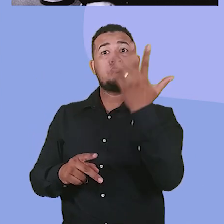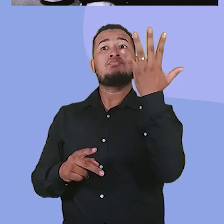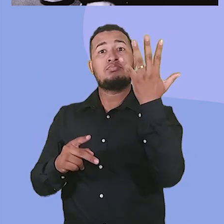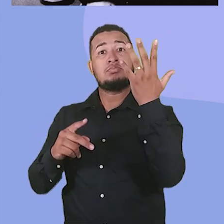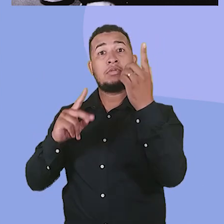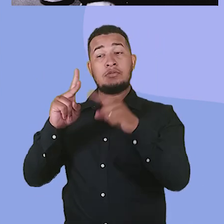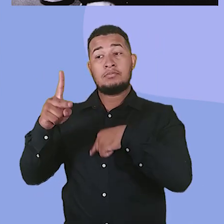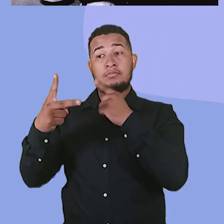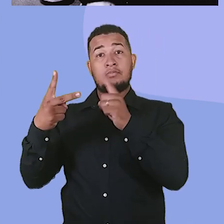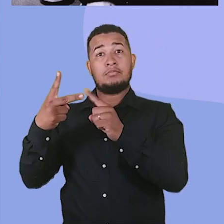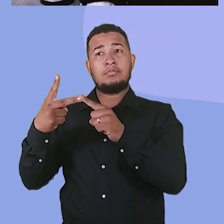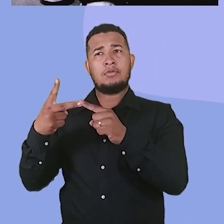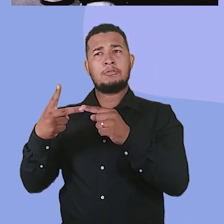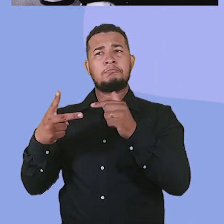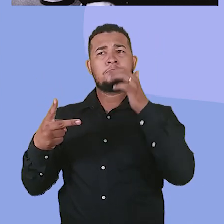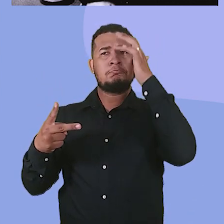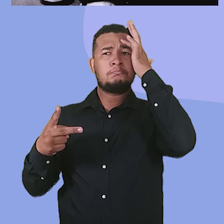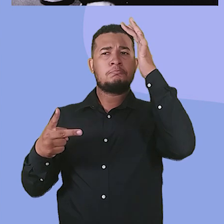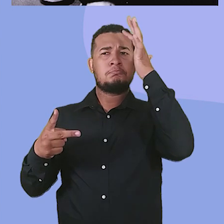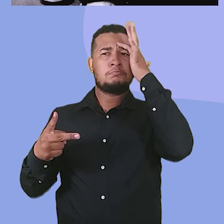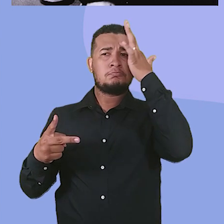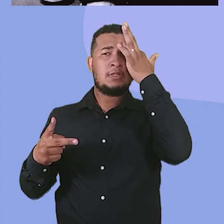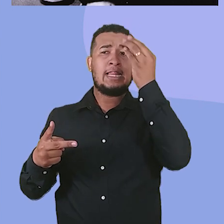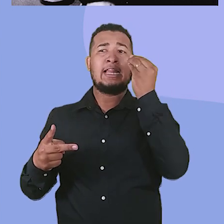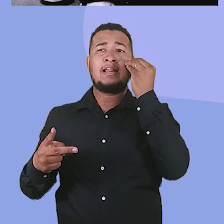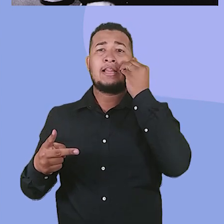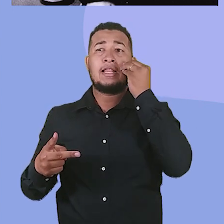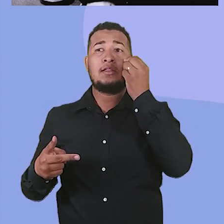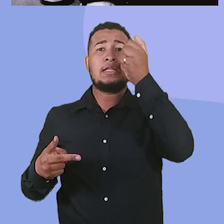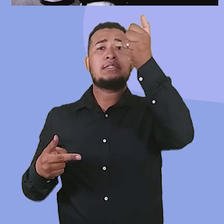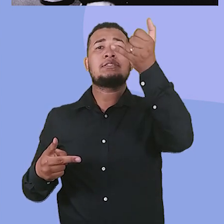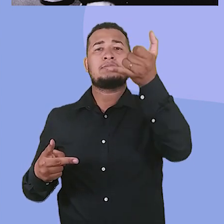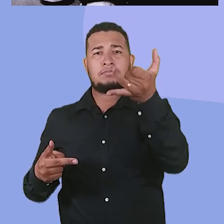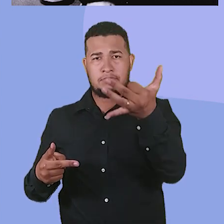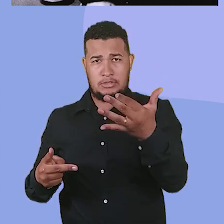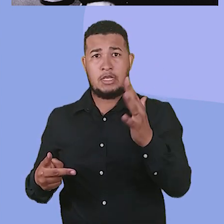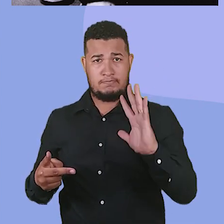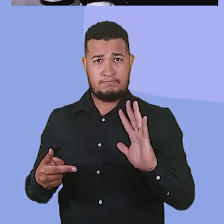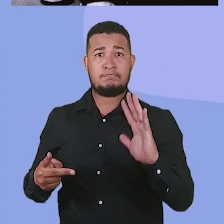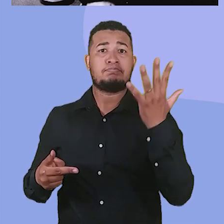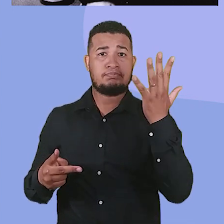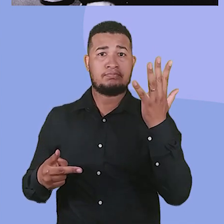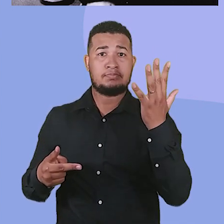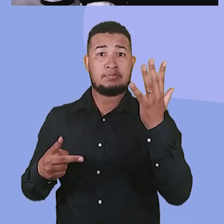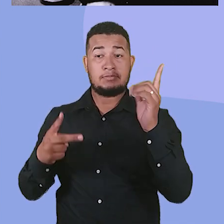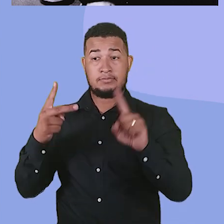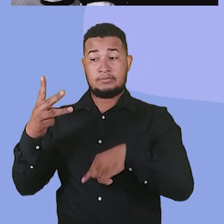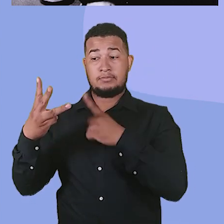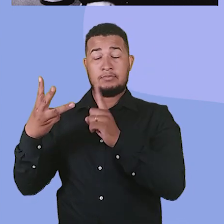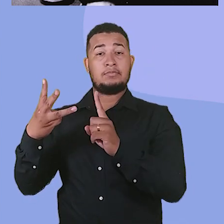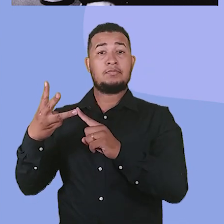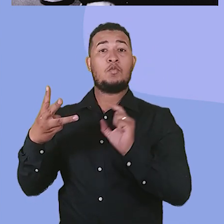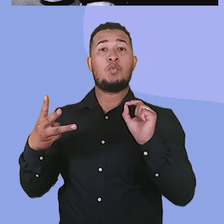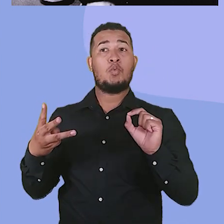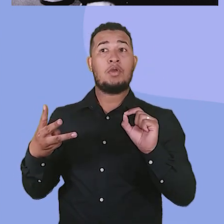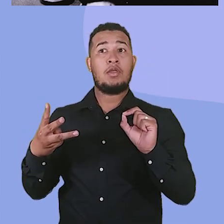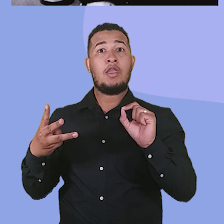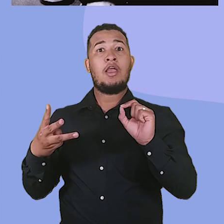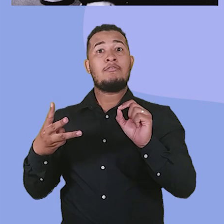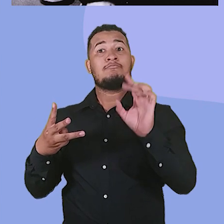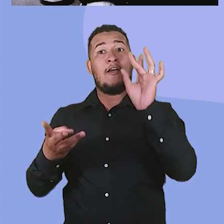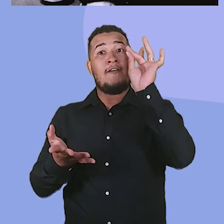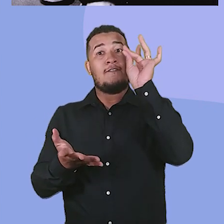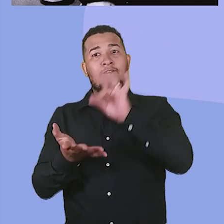natural, depois é uma hipótese que explica esse fenômeno natural, depois